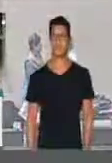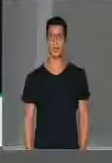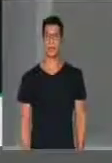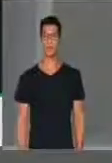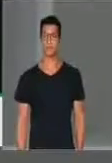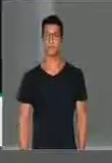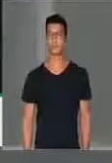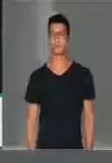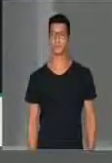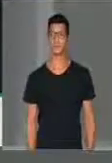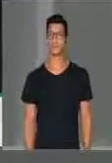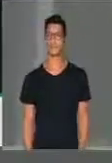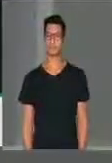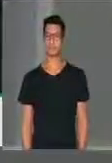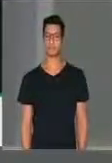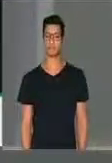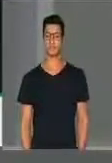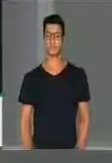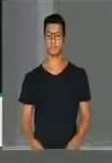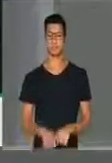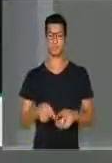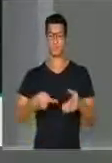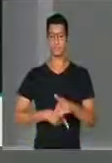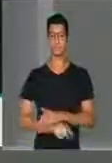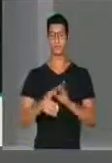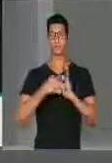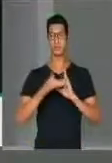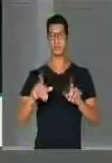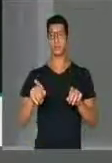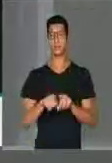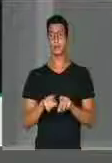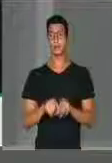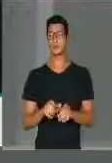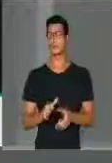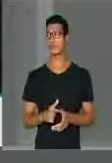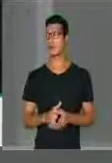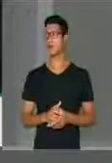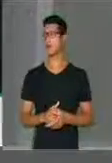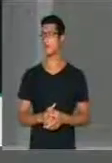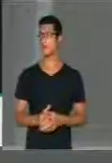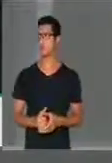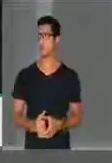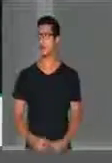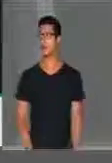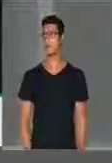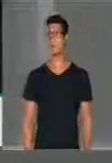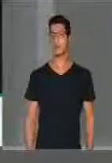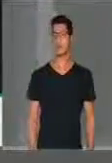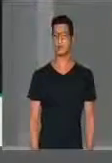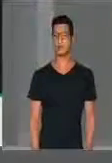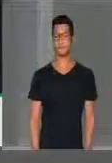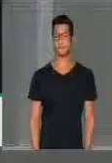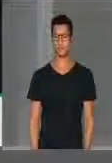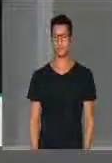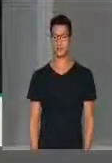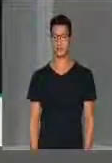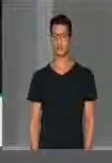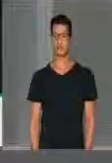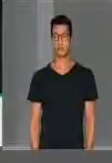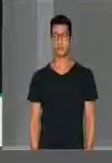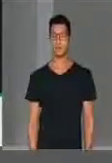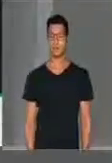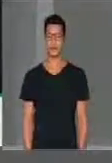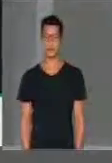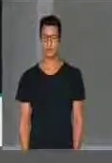devo convencer o povo brasileiro do que é melhor para o aprofundamento da democracia. Sinceramente, nós estamos diante